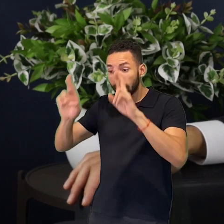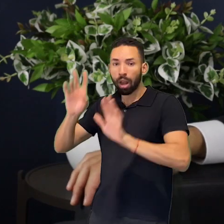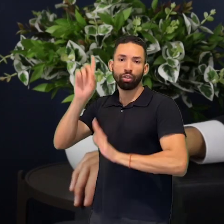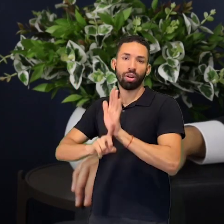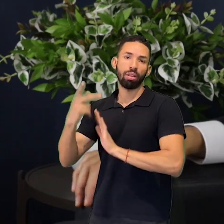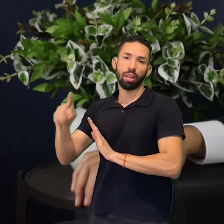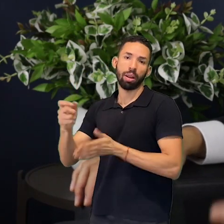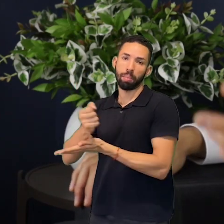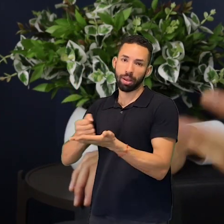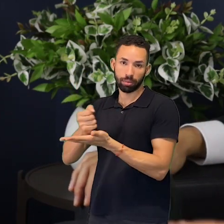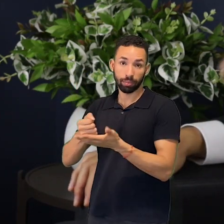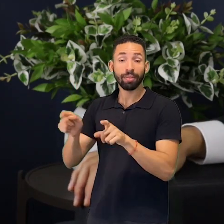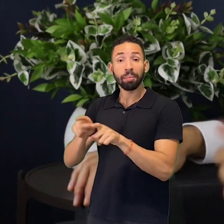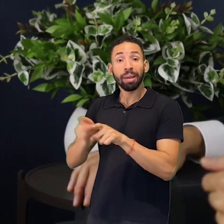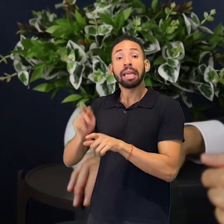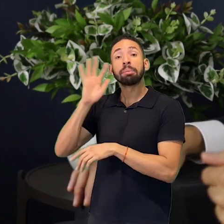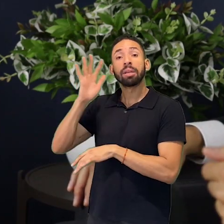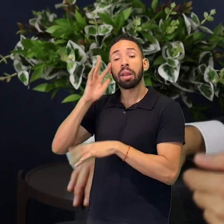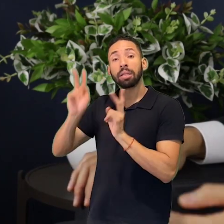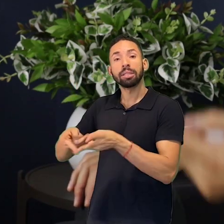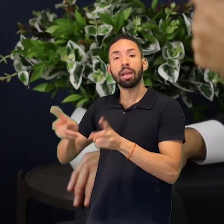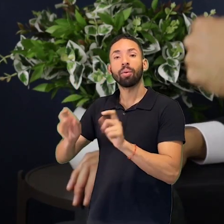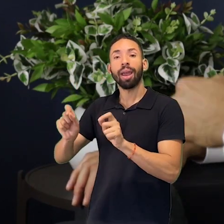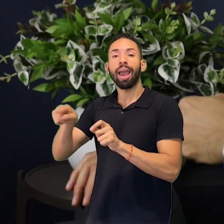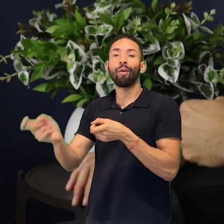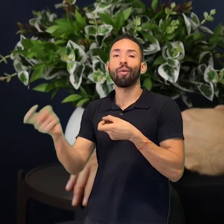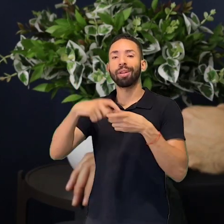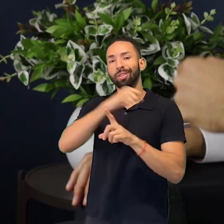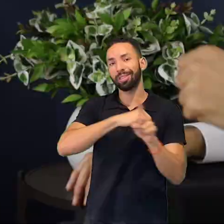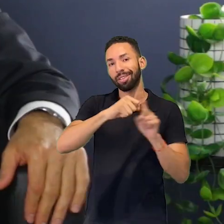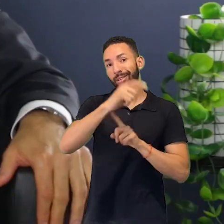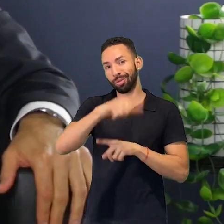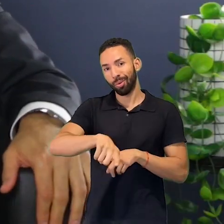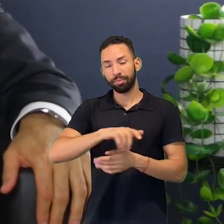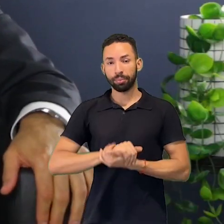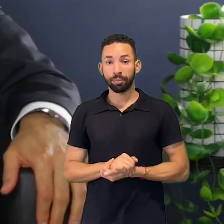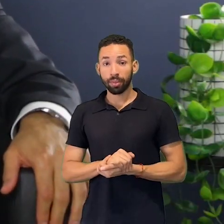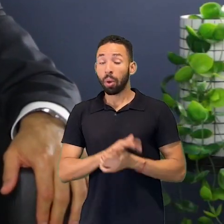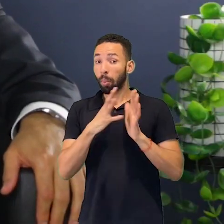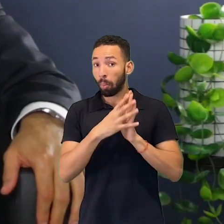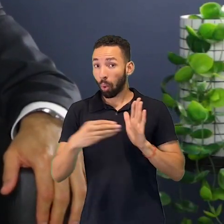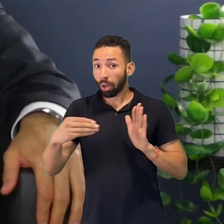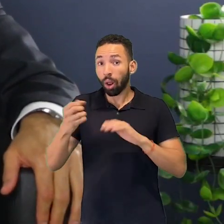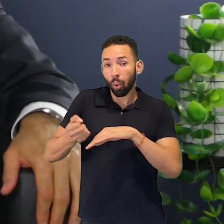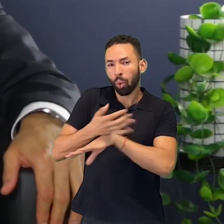que respeitem os seus direitos fundamentais e visando sempre a sua reinserção. Nesse novo